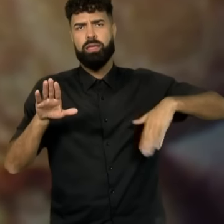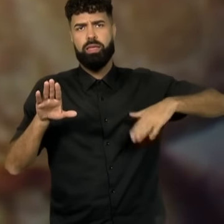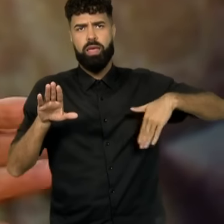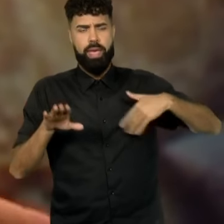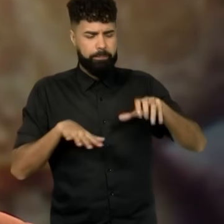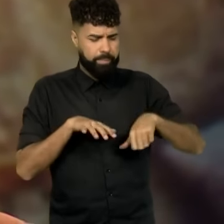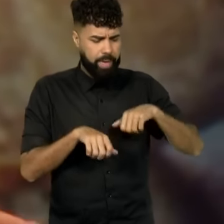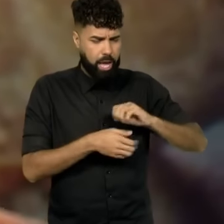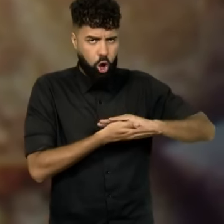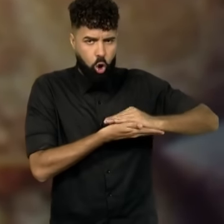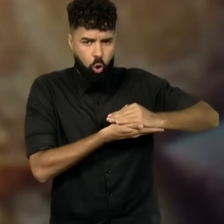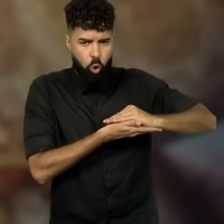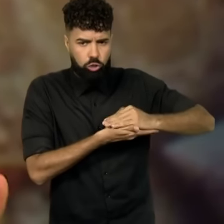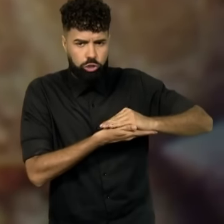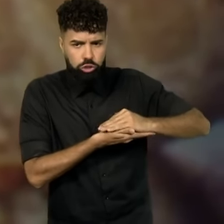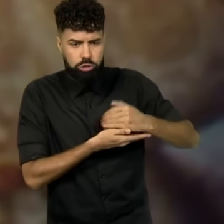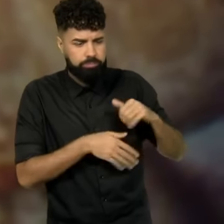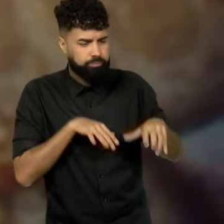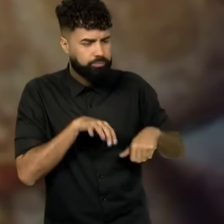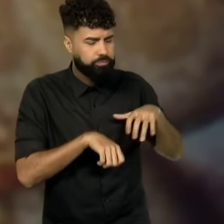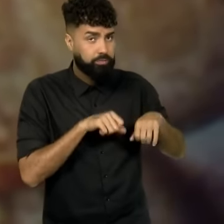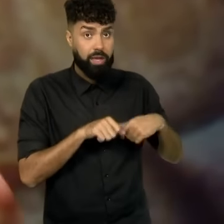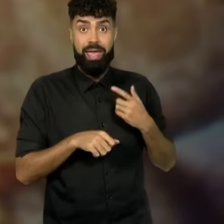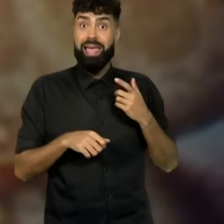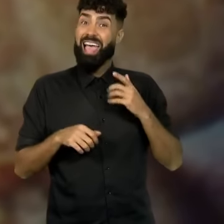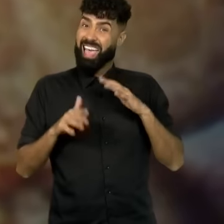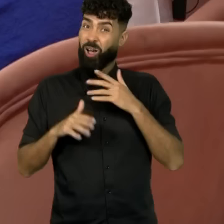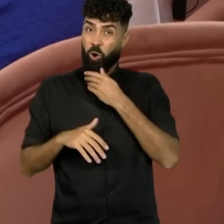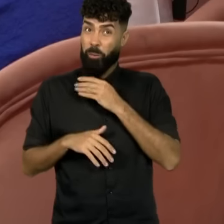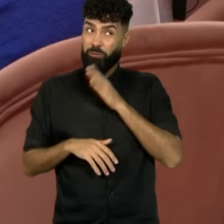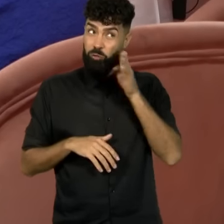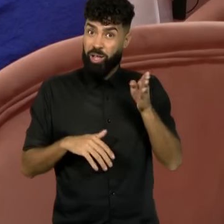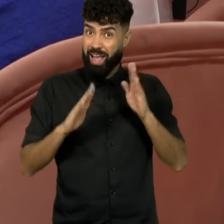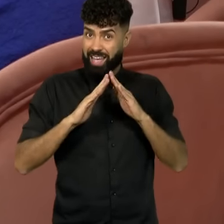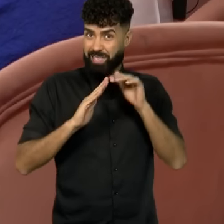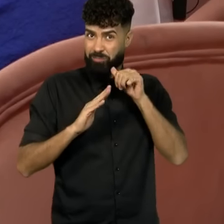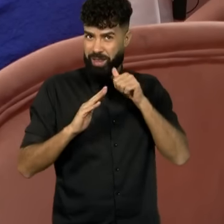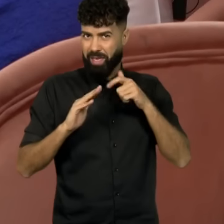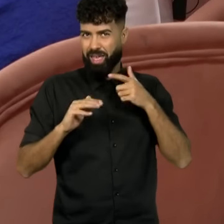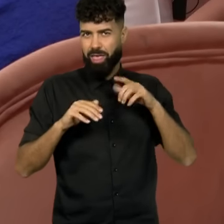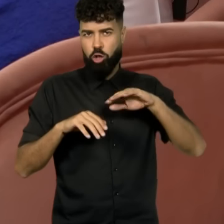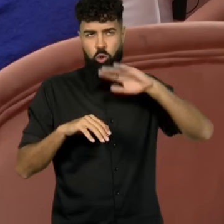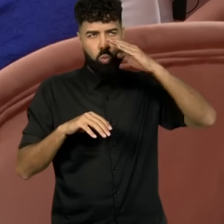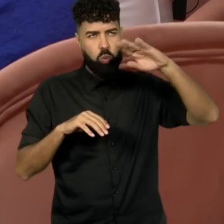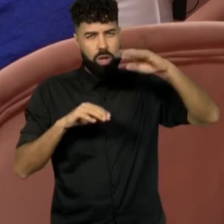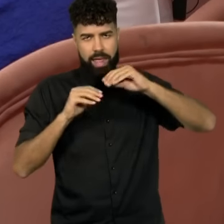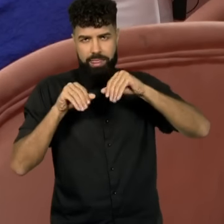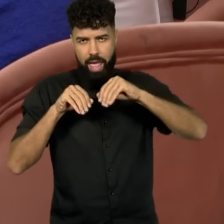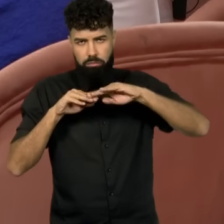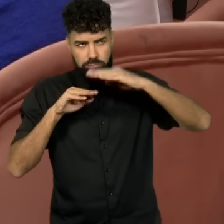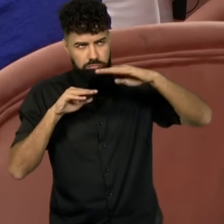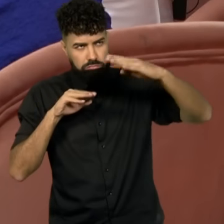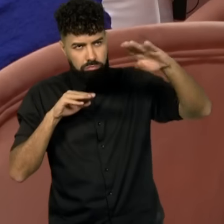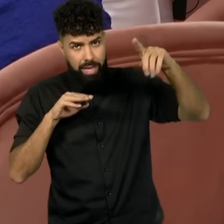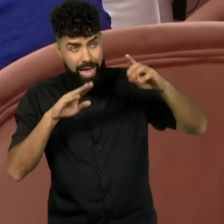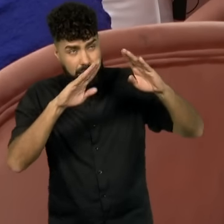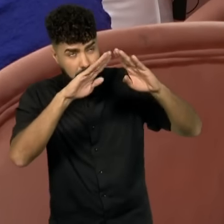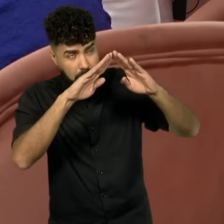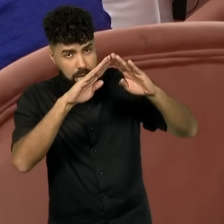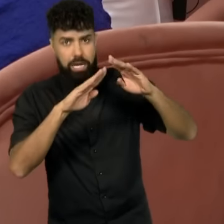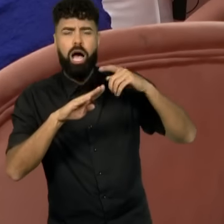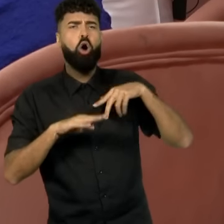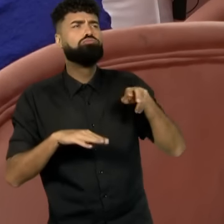vez ele foi no casebre dessa louca, que era em cima de uma duna. E quando ele chegou lá, ele ficou completamente surpreso,